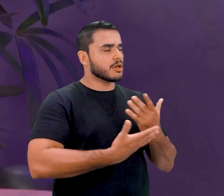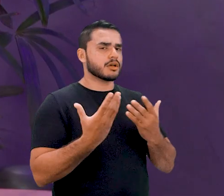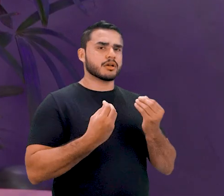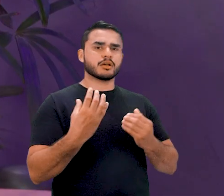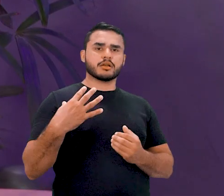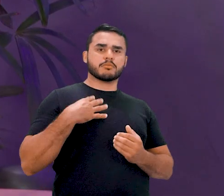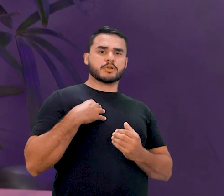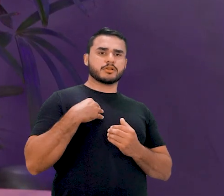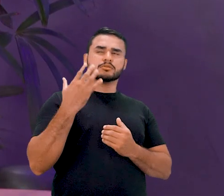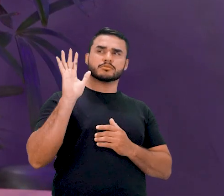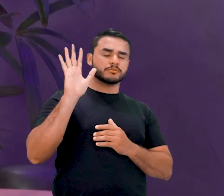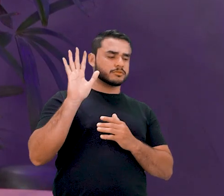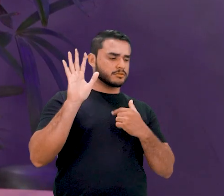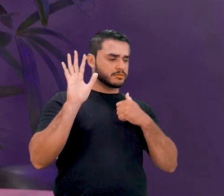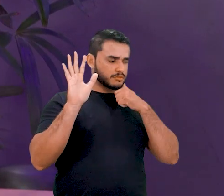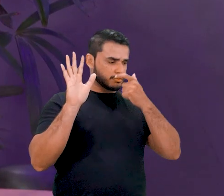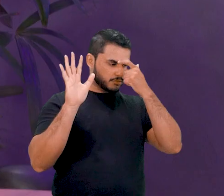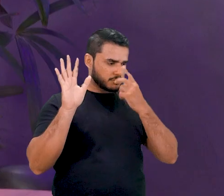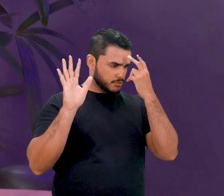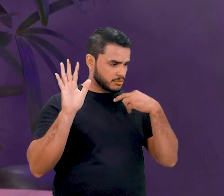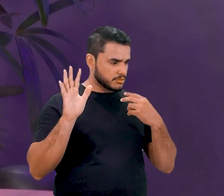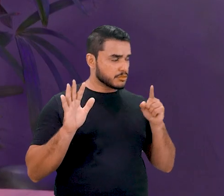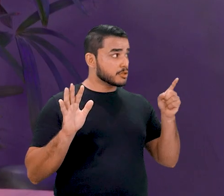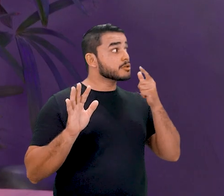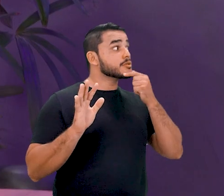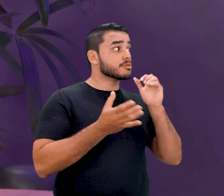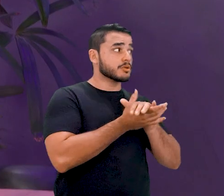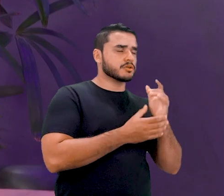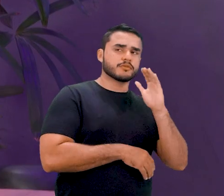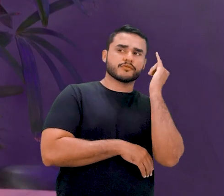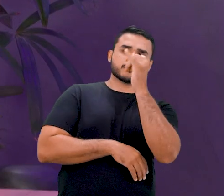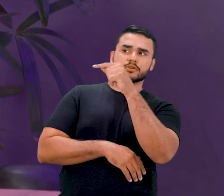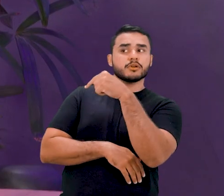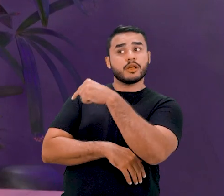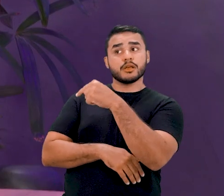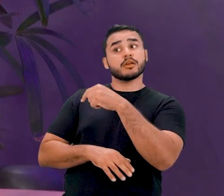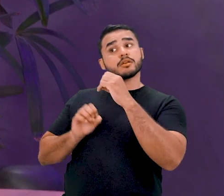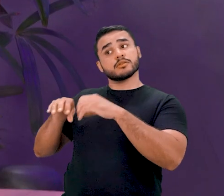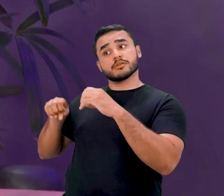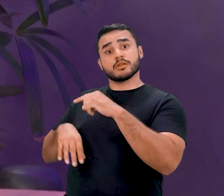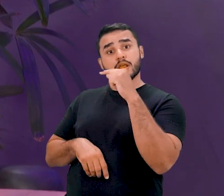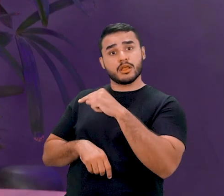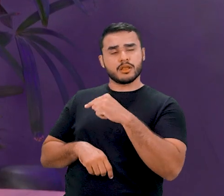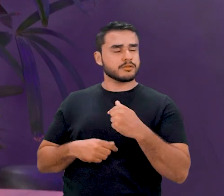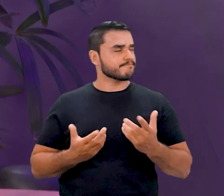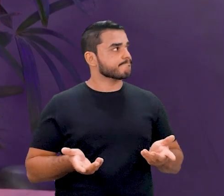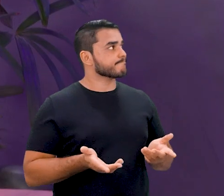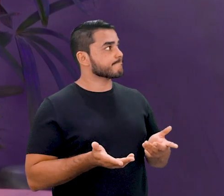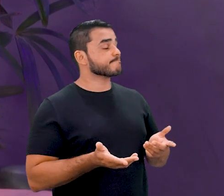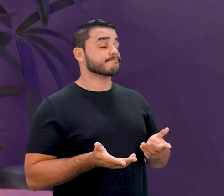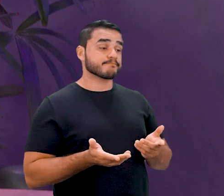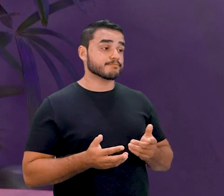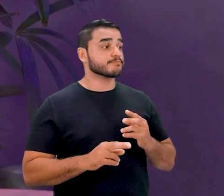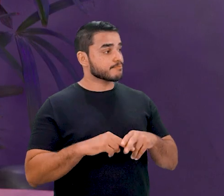né? Quem vai amamentar é ela, não sou eu, não. Então, assim, é por isso que a gente da coordenadoria tem feito